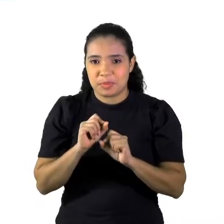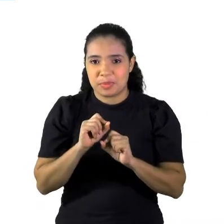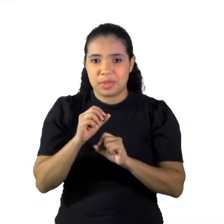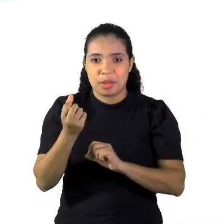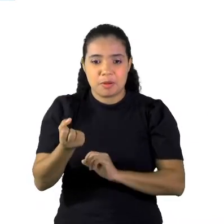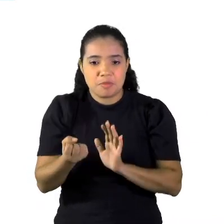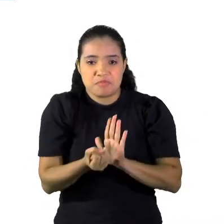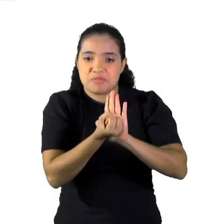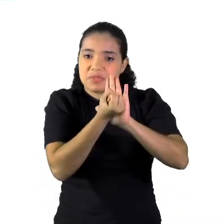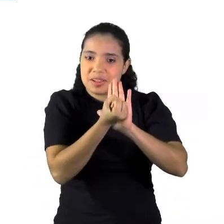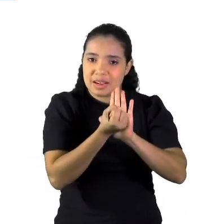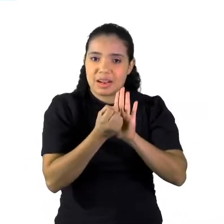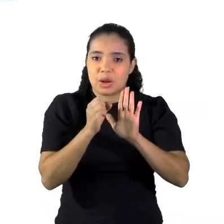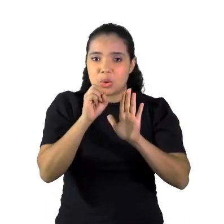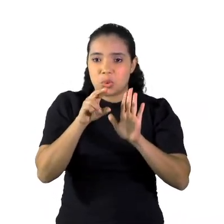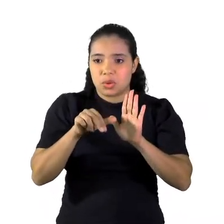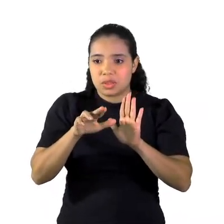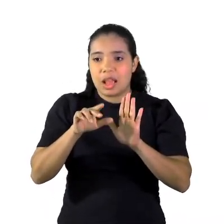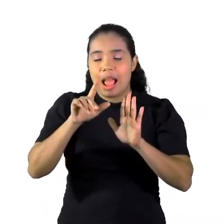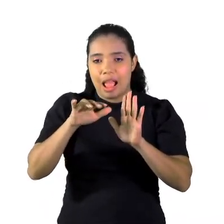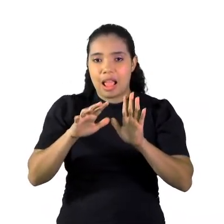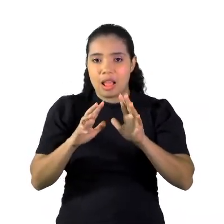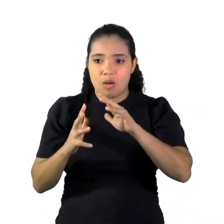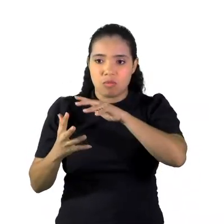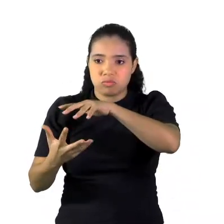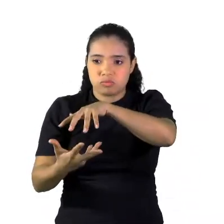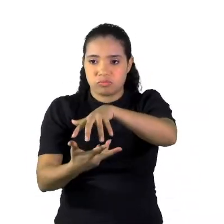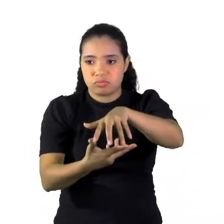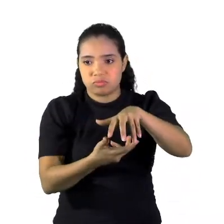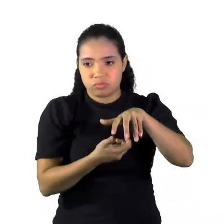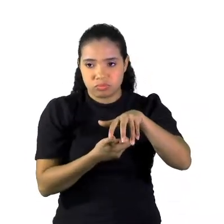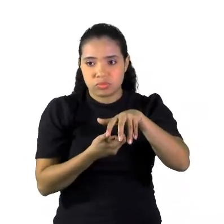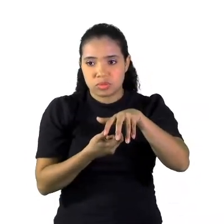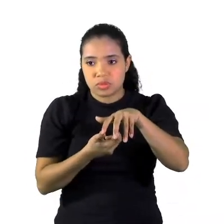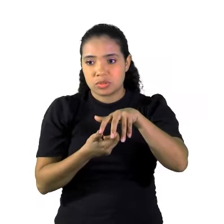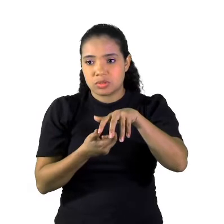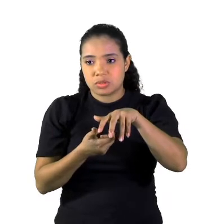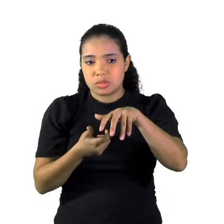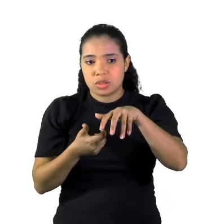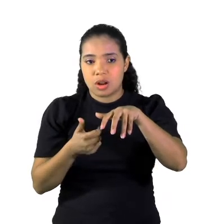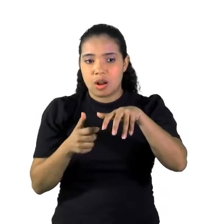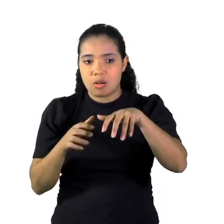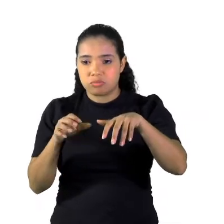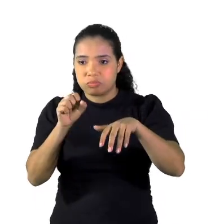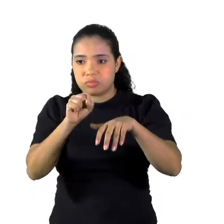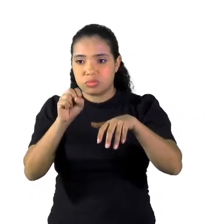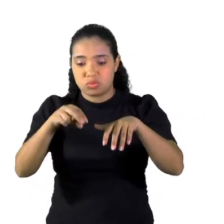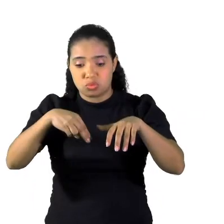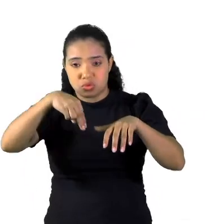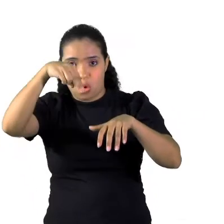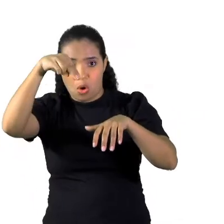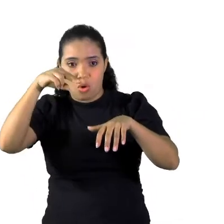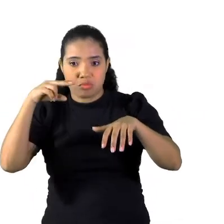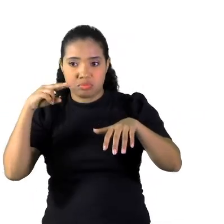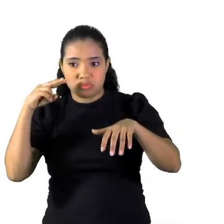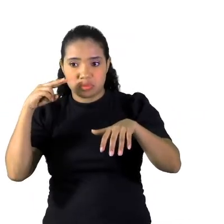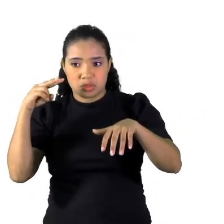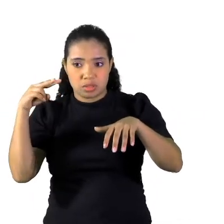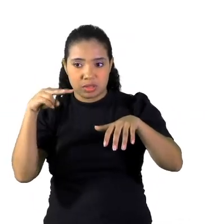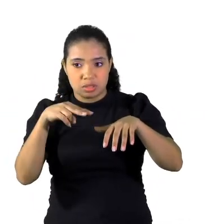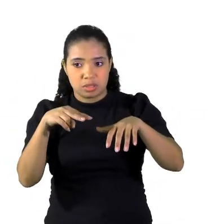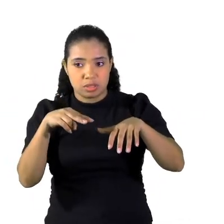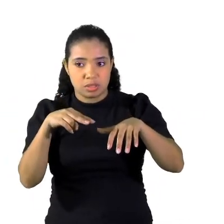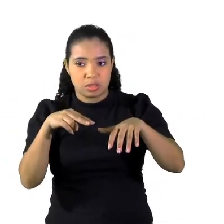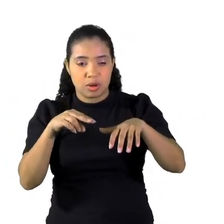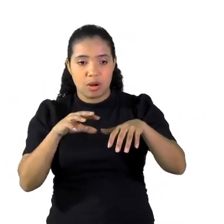da ONU é o globo, o mapa mundi, sendo observado pelo hemisfério norte, contendo